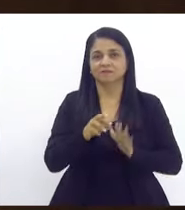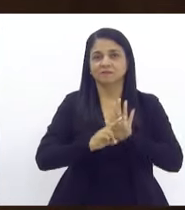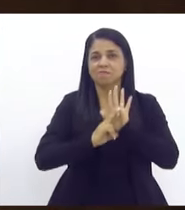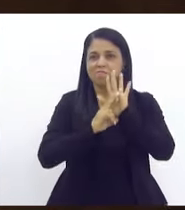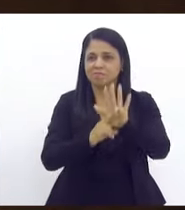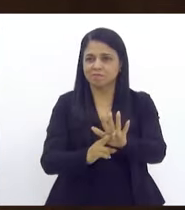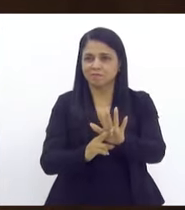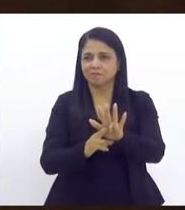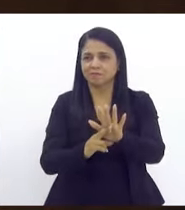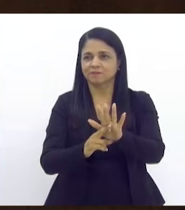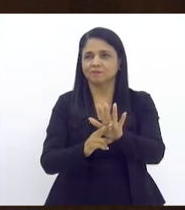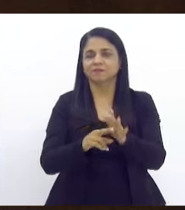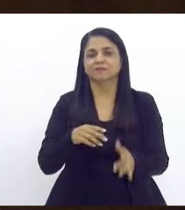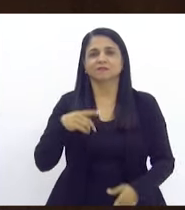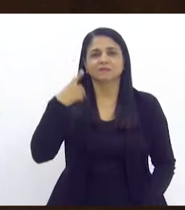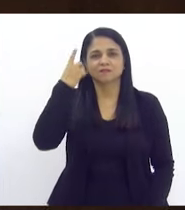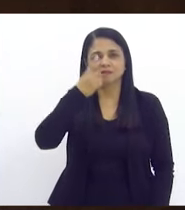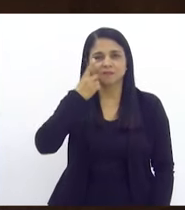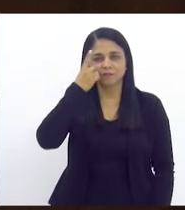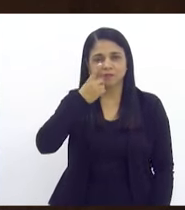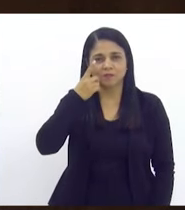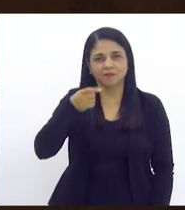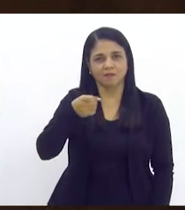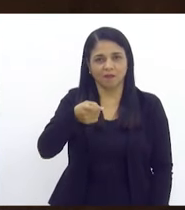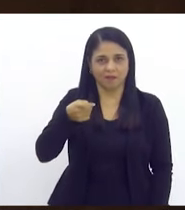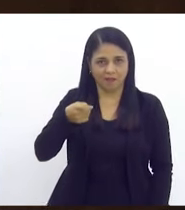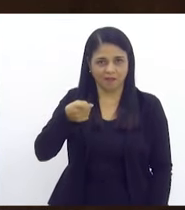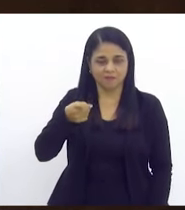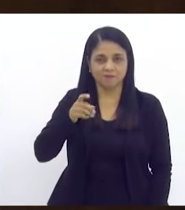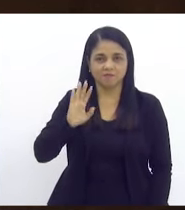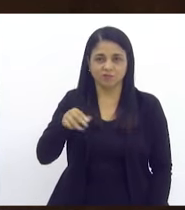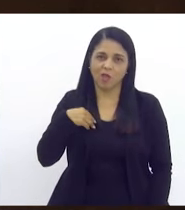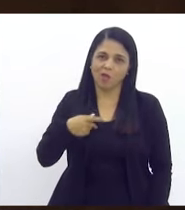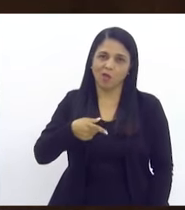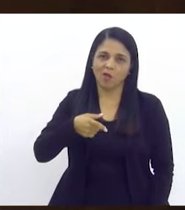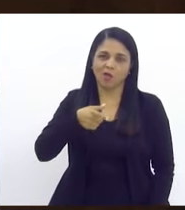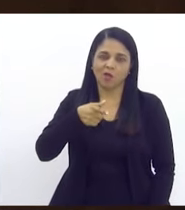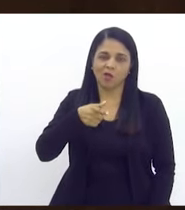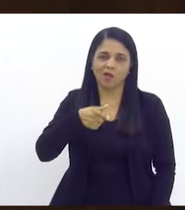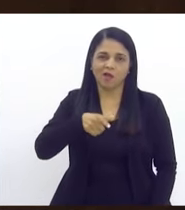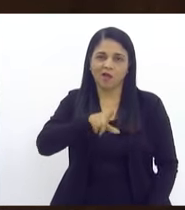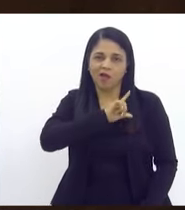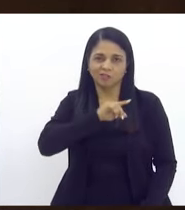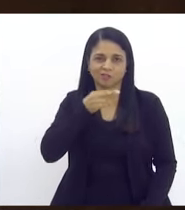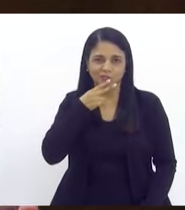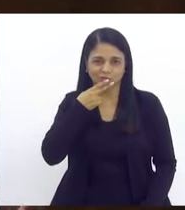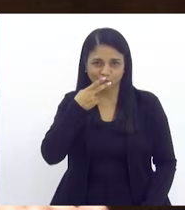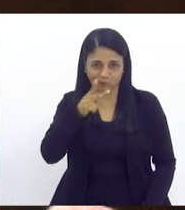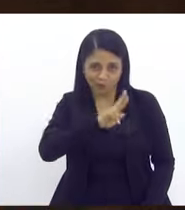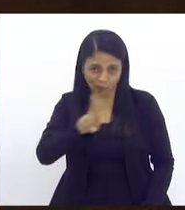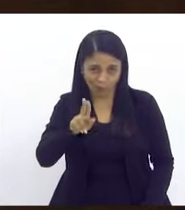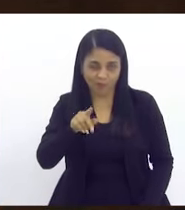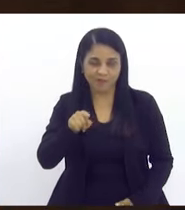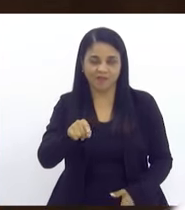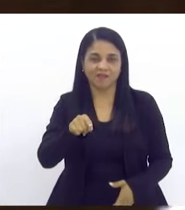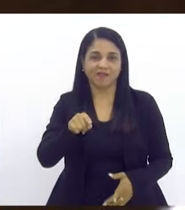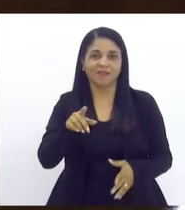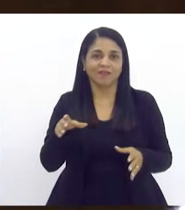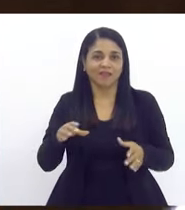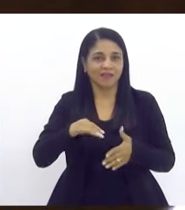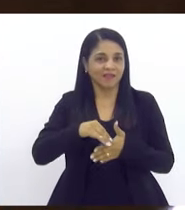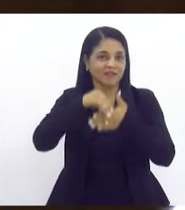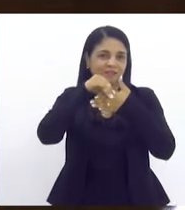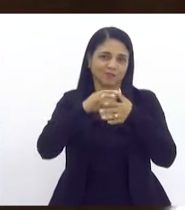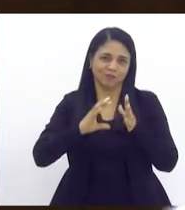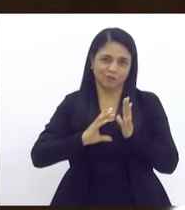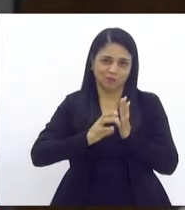representada pela deputada, ex-deputada que eles já citaram aqui anteriormente, líder desse grupo. Então, o